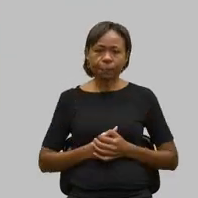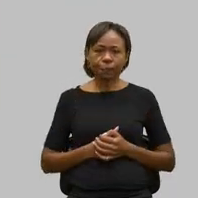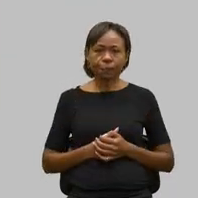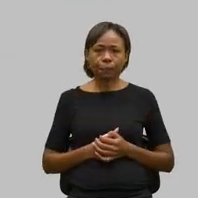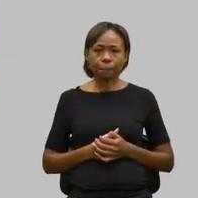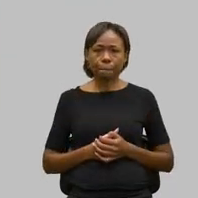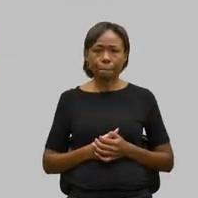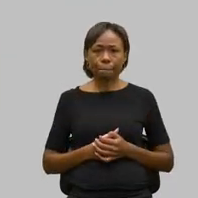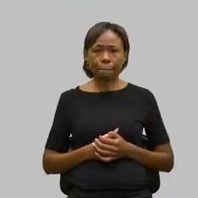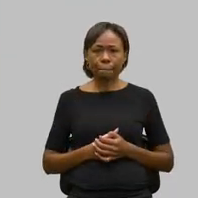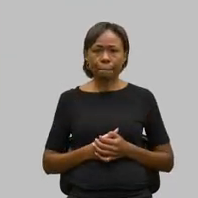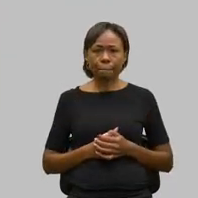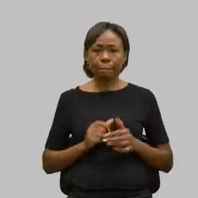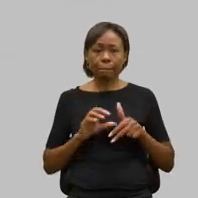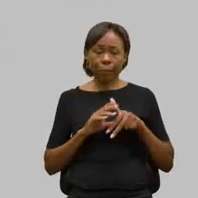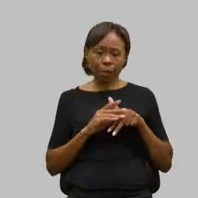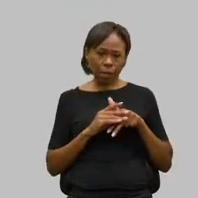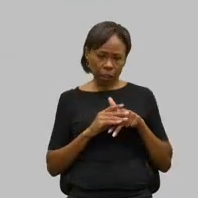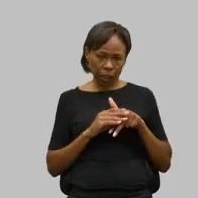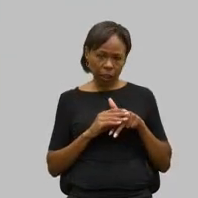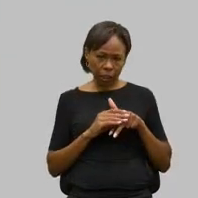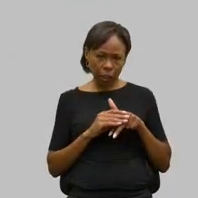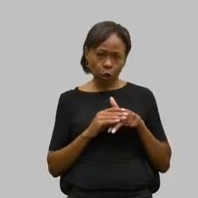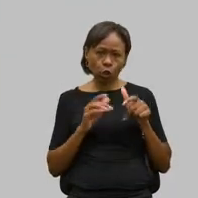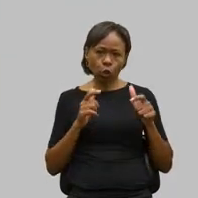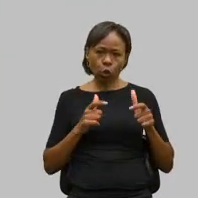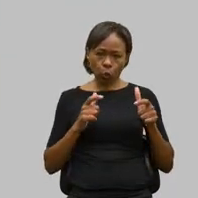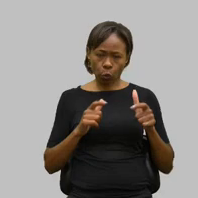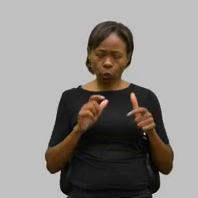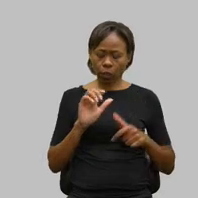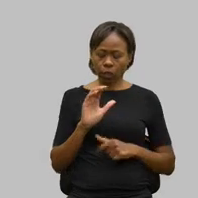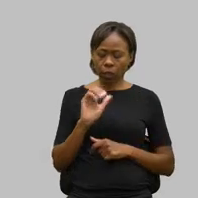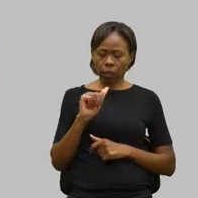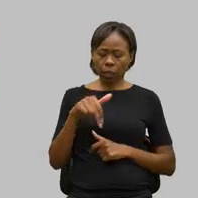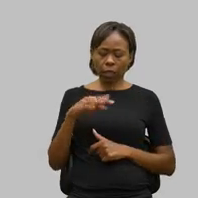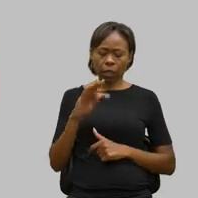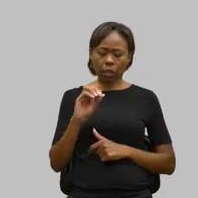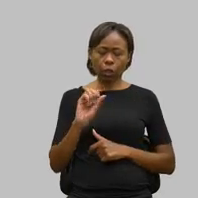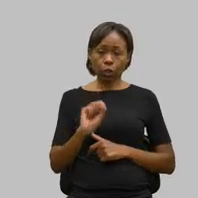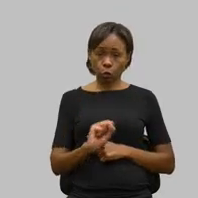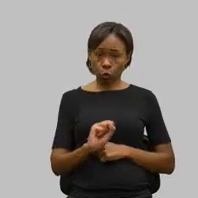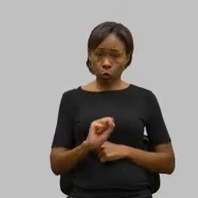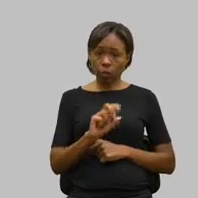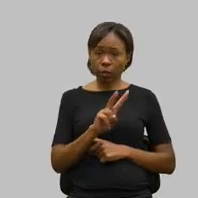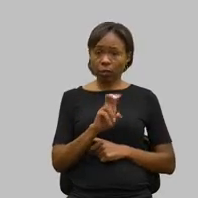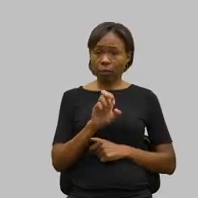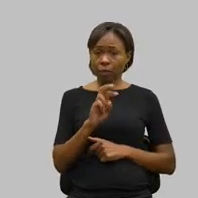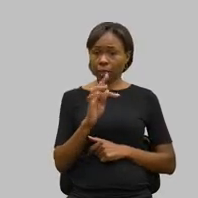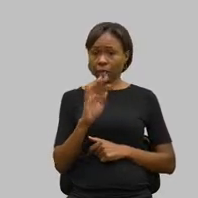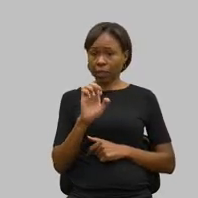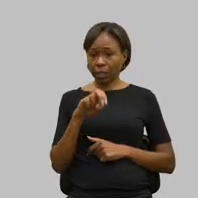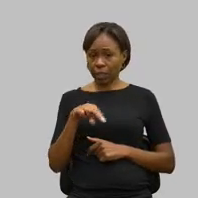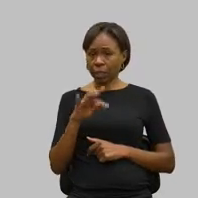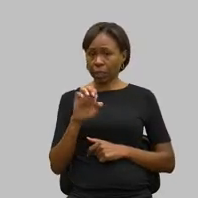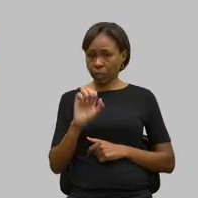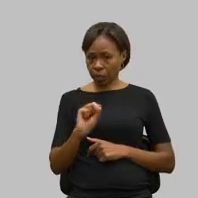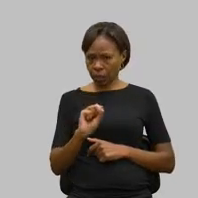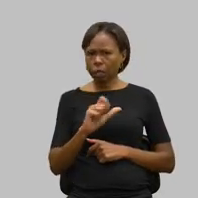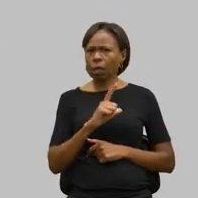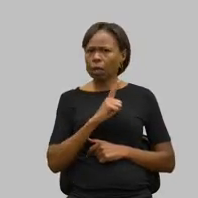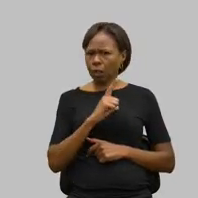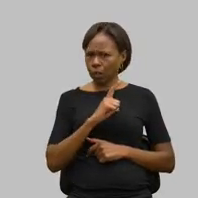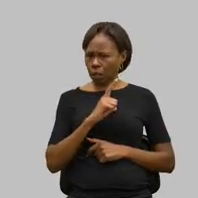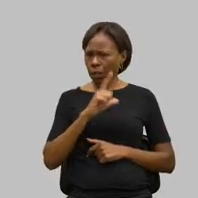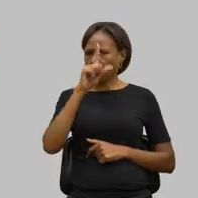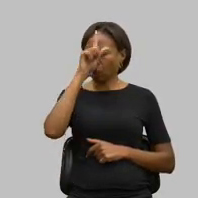Por exemplo, paciente da região do Campo das Vertentes. Nós sabemos que lá tem hospitais, tem serviços de